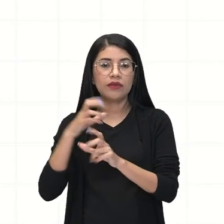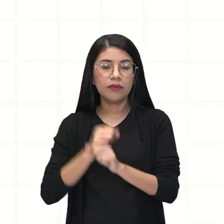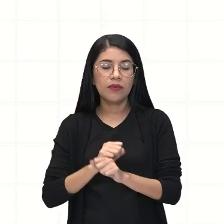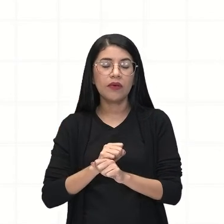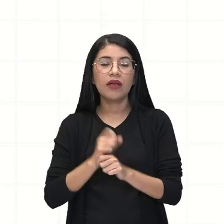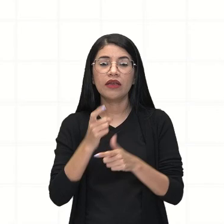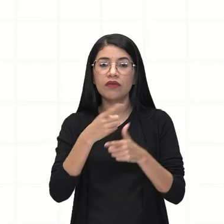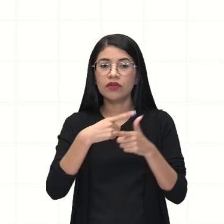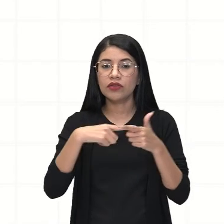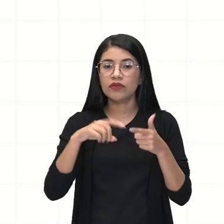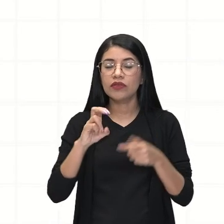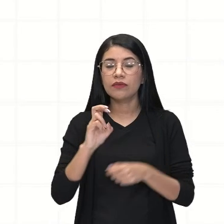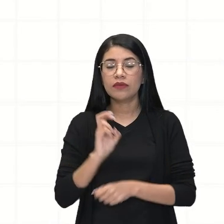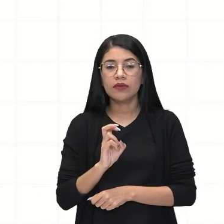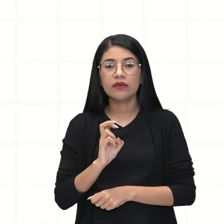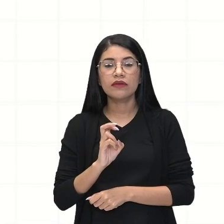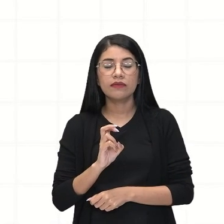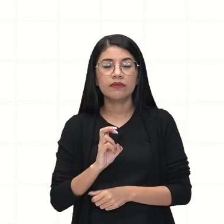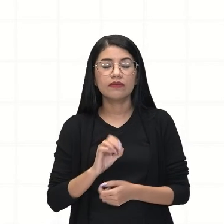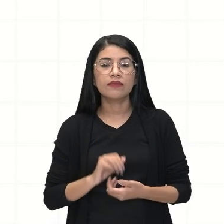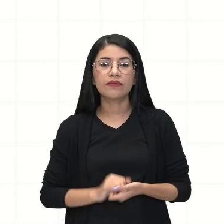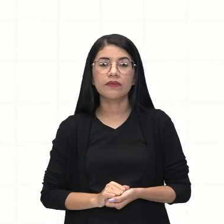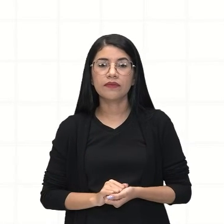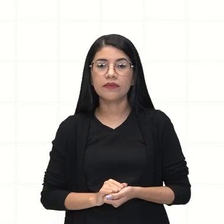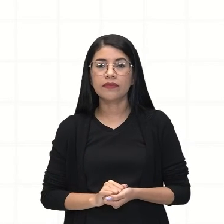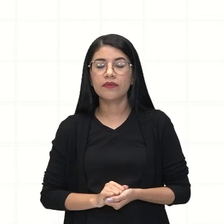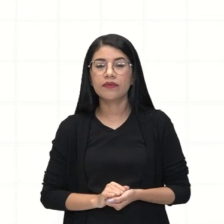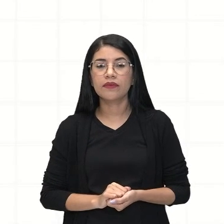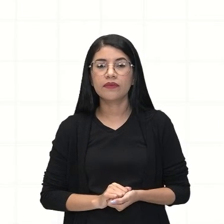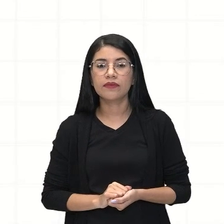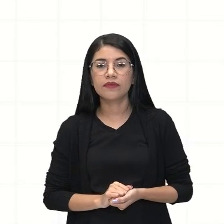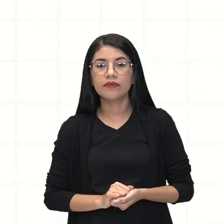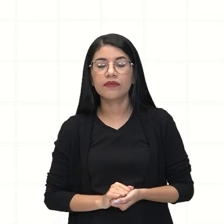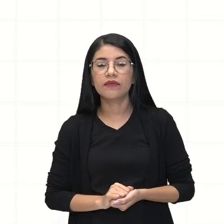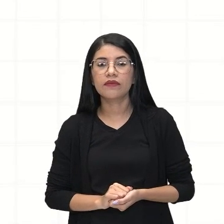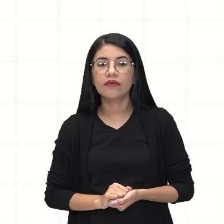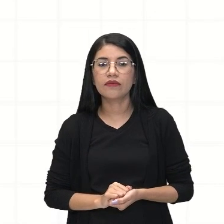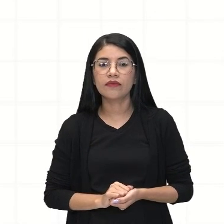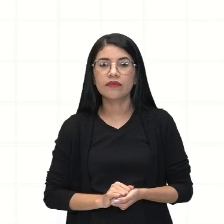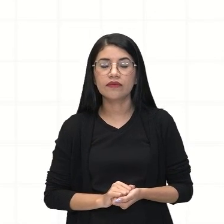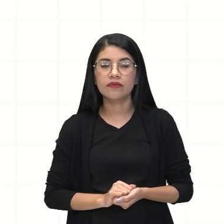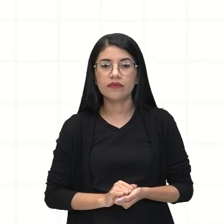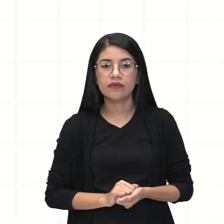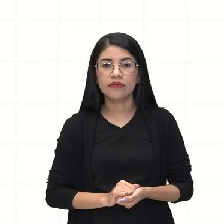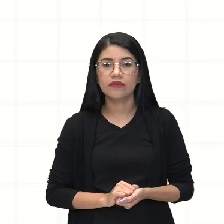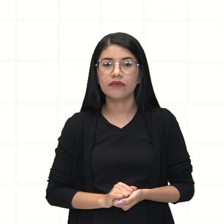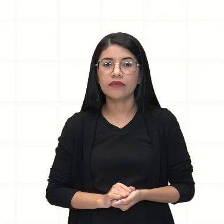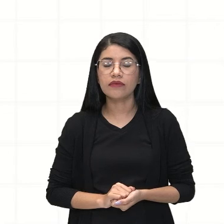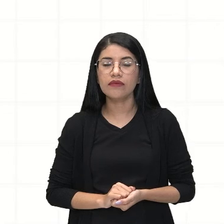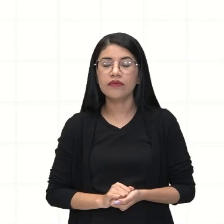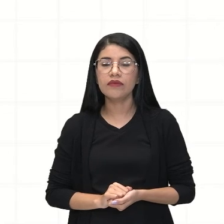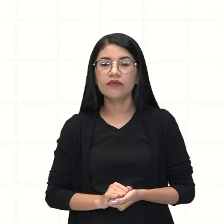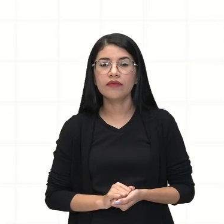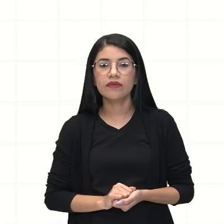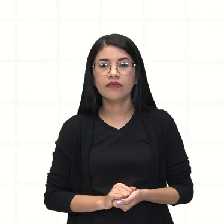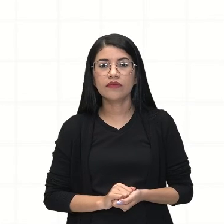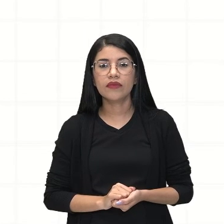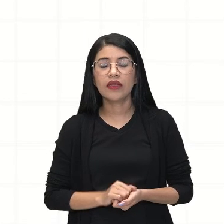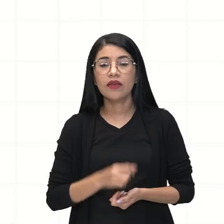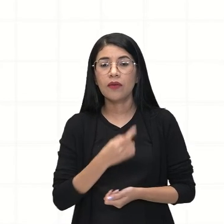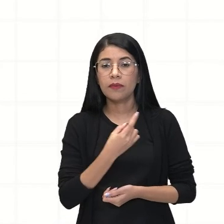foram 5 meses, a gente divide por 5. É exatamente os 5 valores que a gente está somando. Então, vai